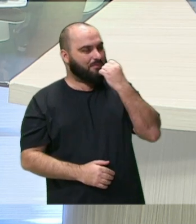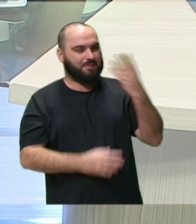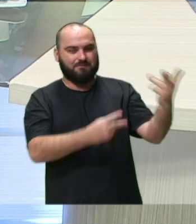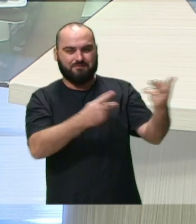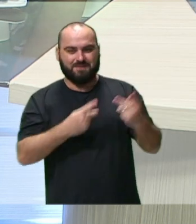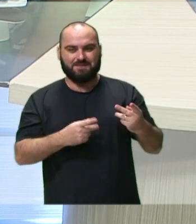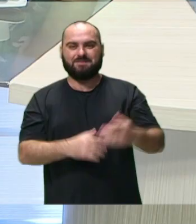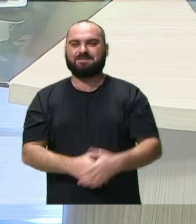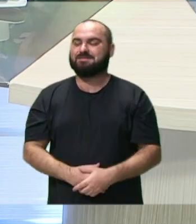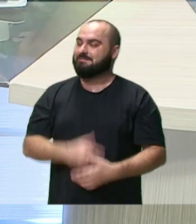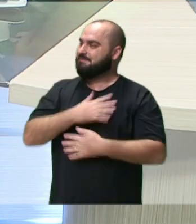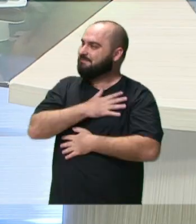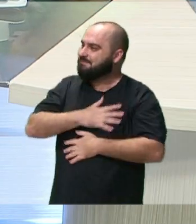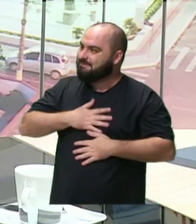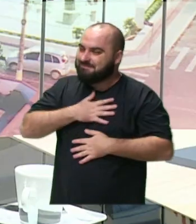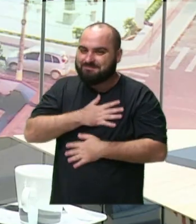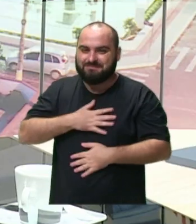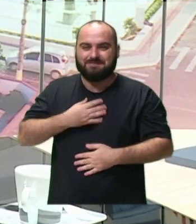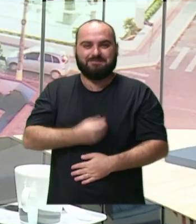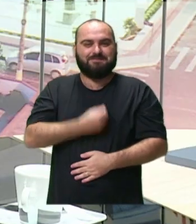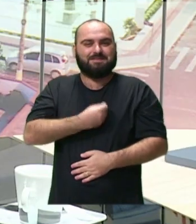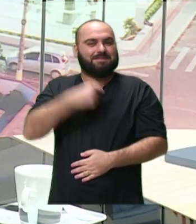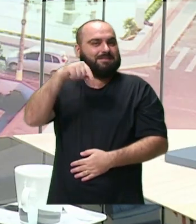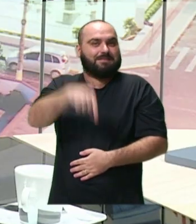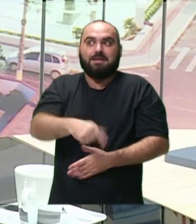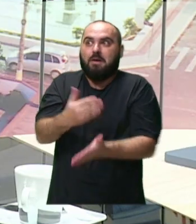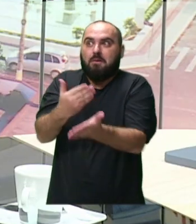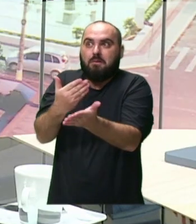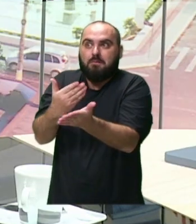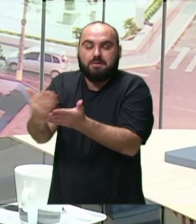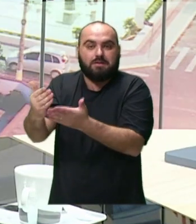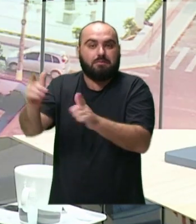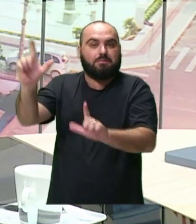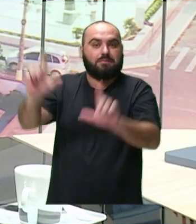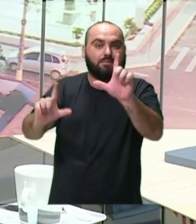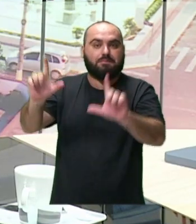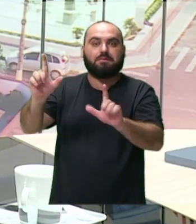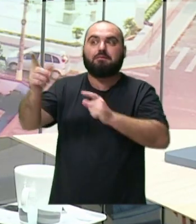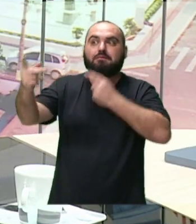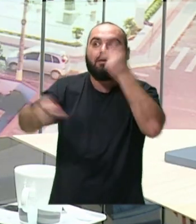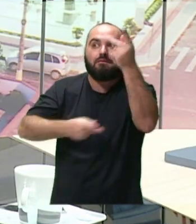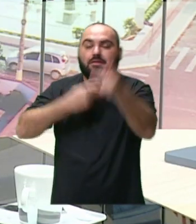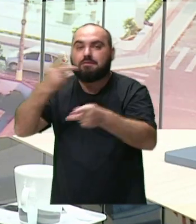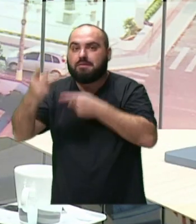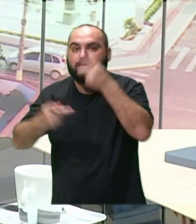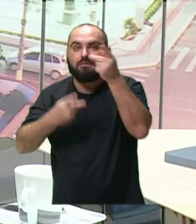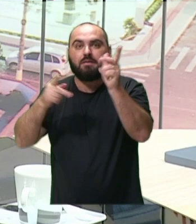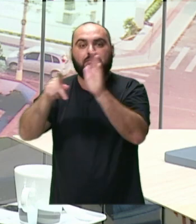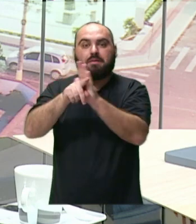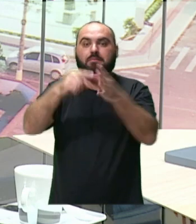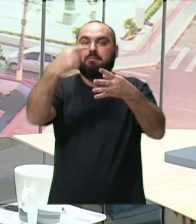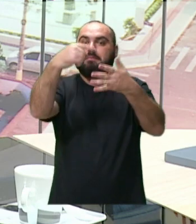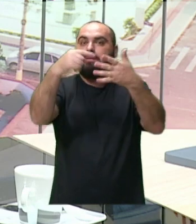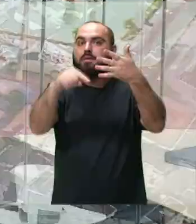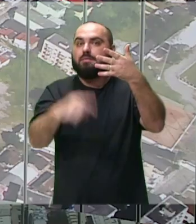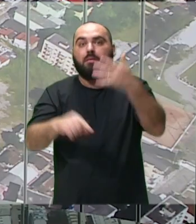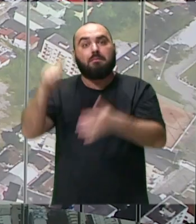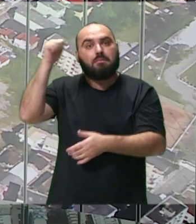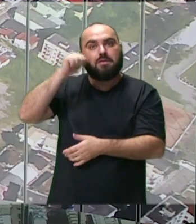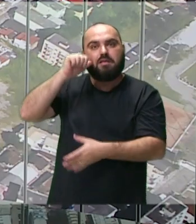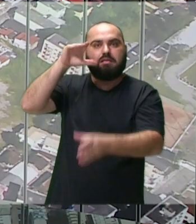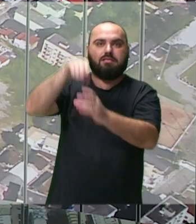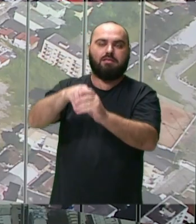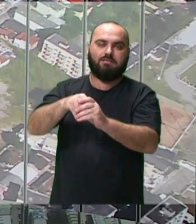bem-vinda. Imagina, para mim é um grande prazer estar estreando esse programa, podendo falar um pouquinho mais das pautas femininas aqui da casa. Um